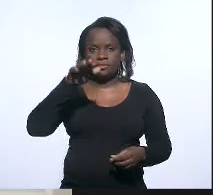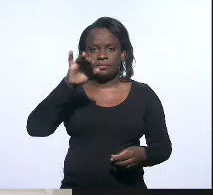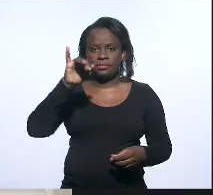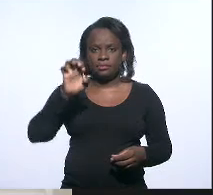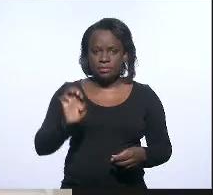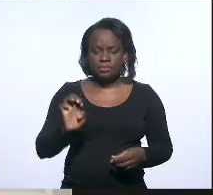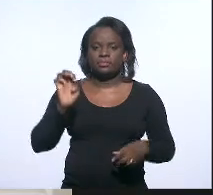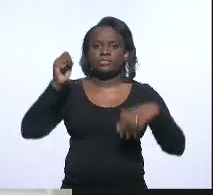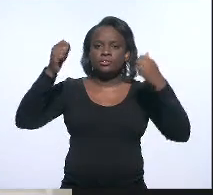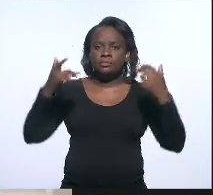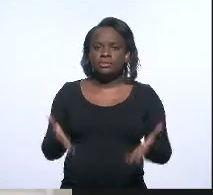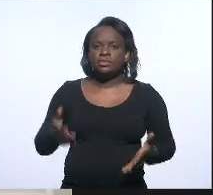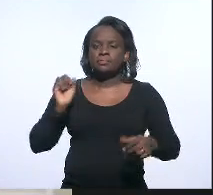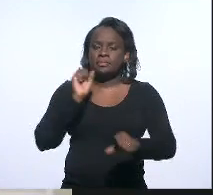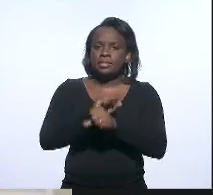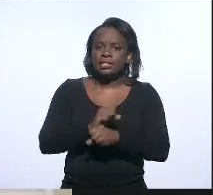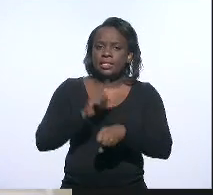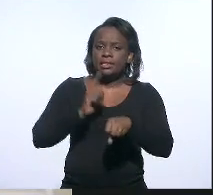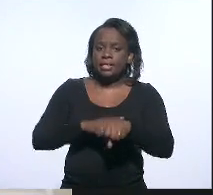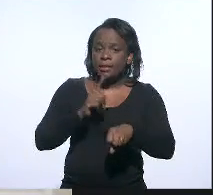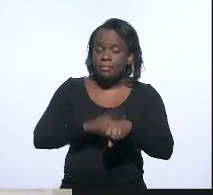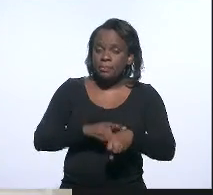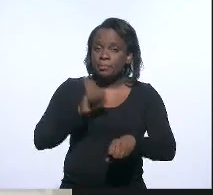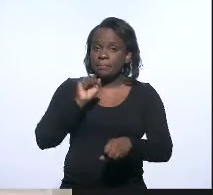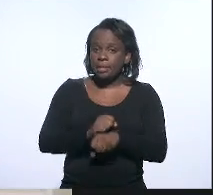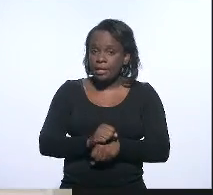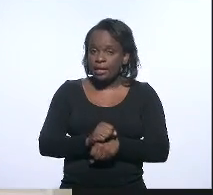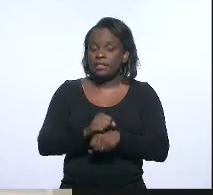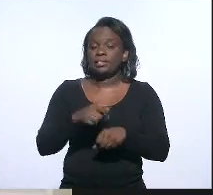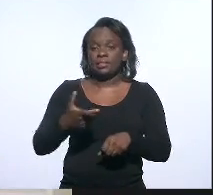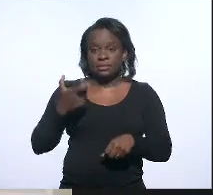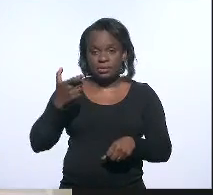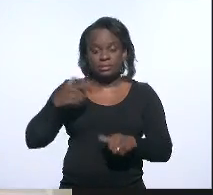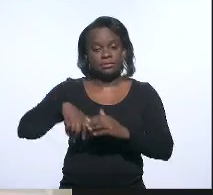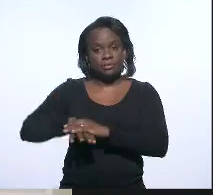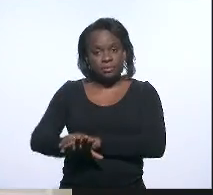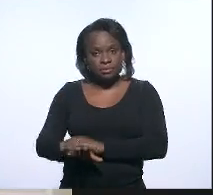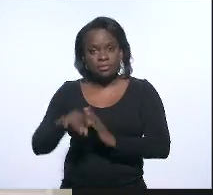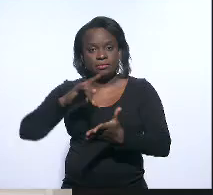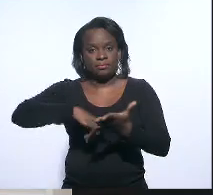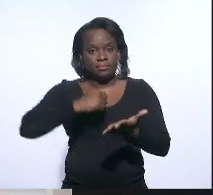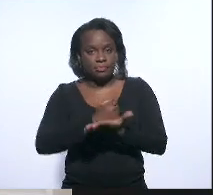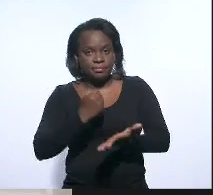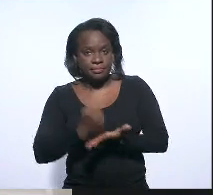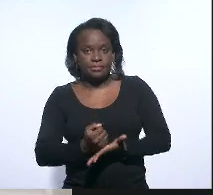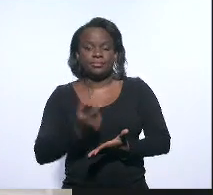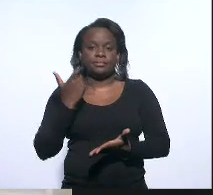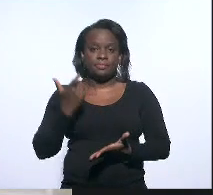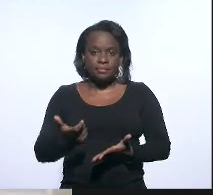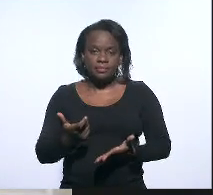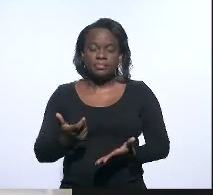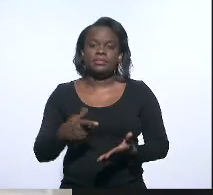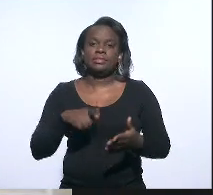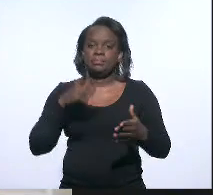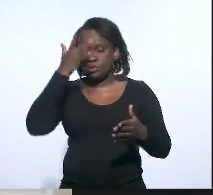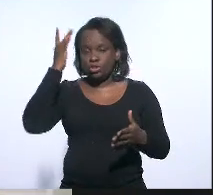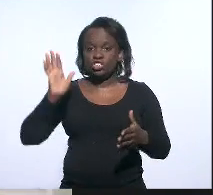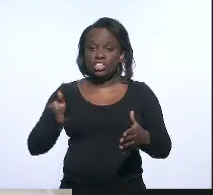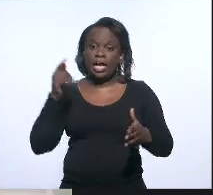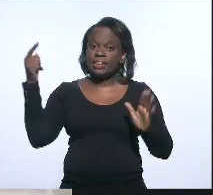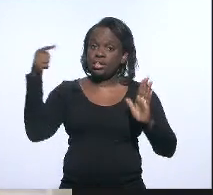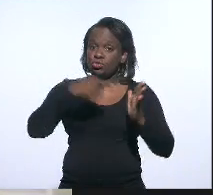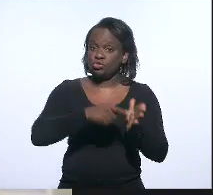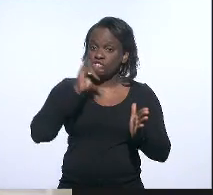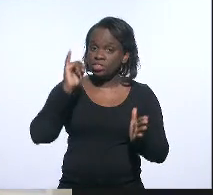com relação à suspensão temporária de posse, porte e registro de armas de fogo a denunciados,